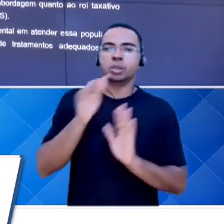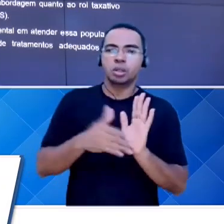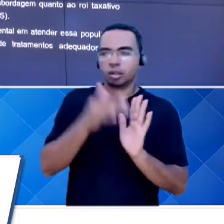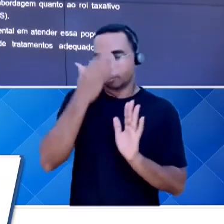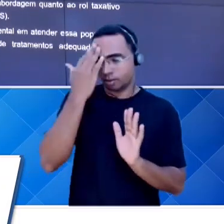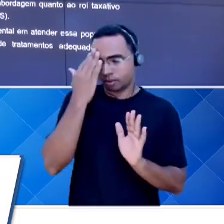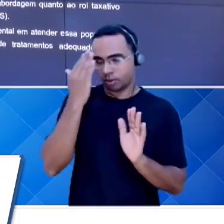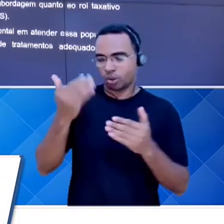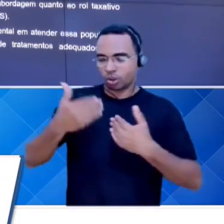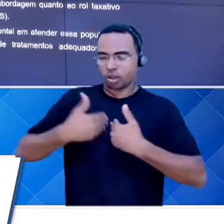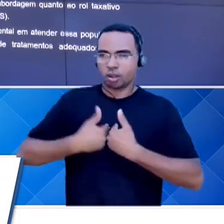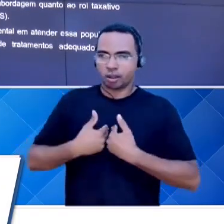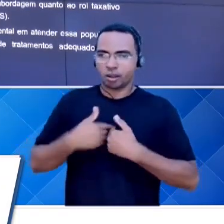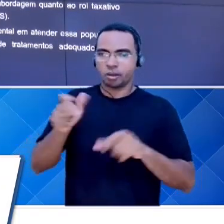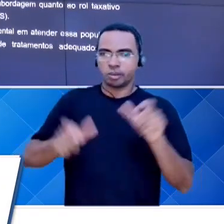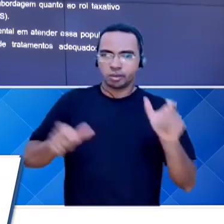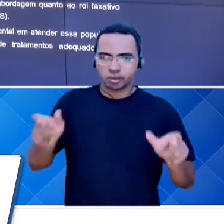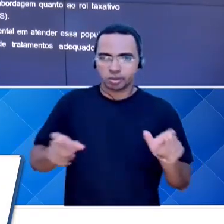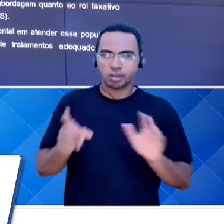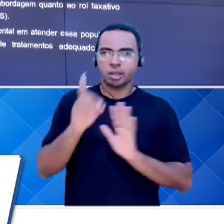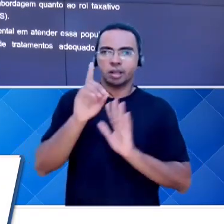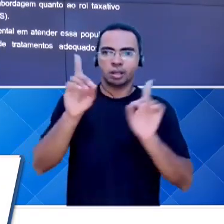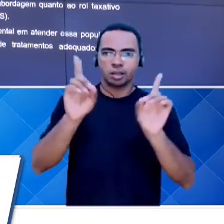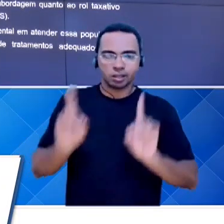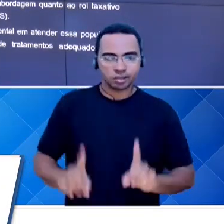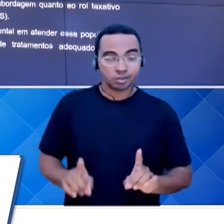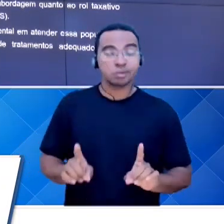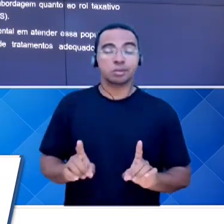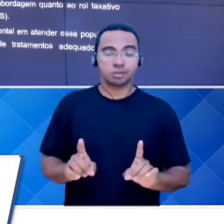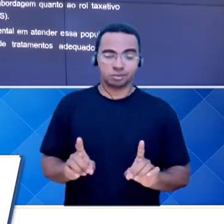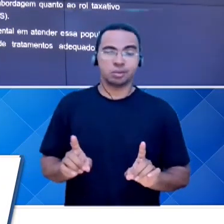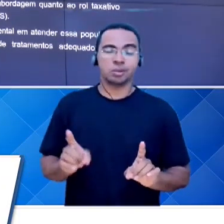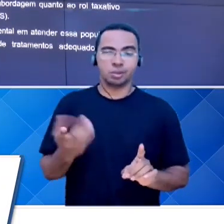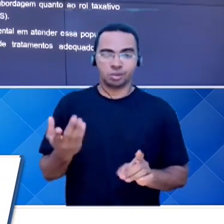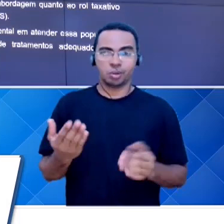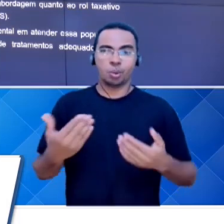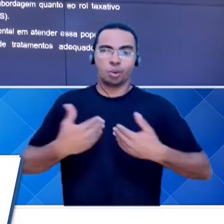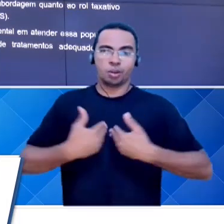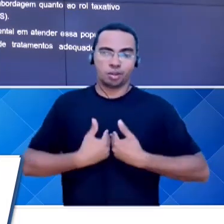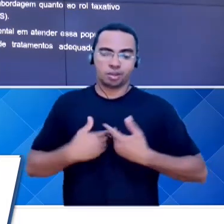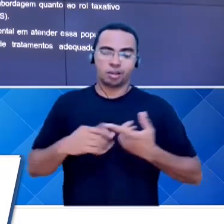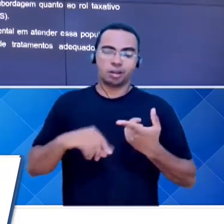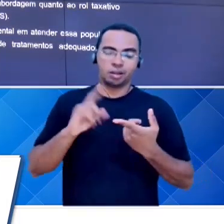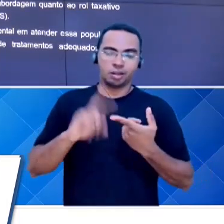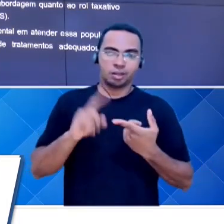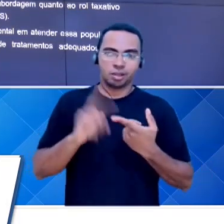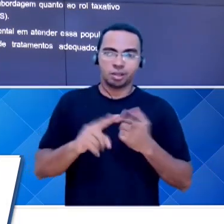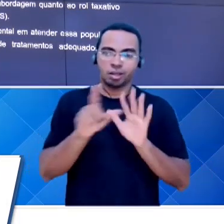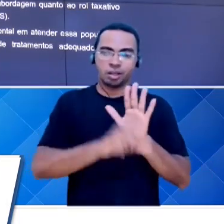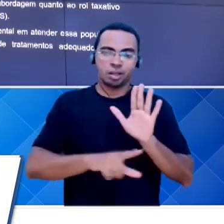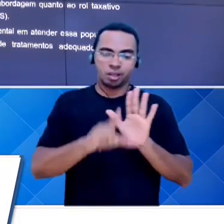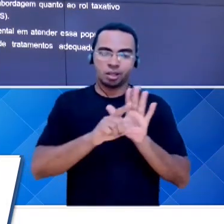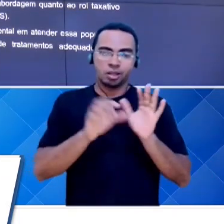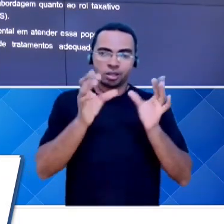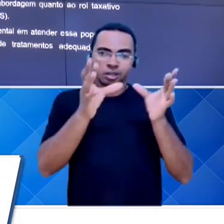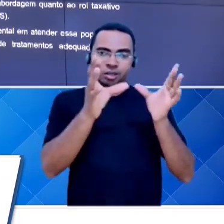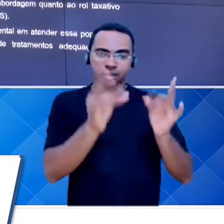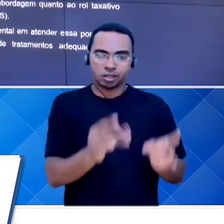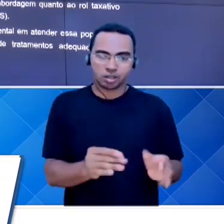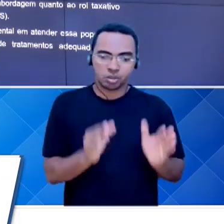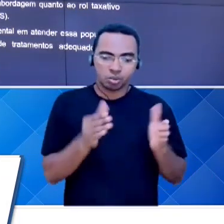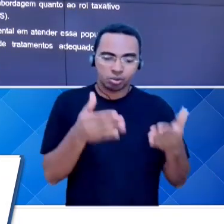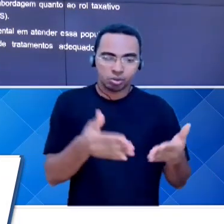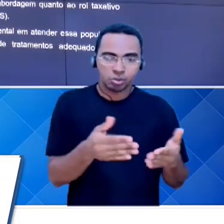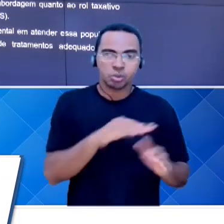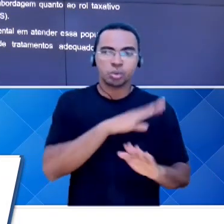autismo pessoa com deficiência. Então, o autista, além da legislação específica que ele tem, todo o